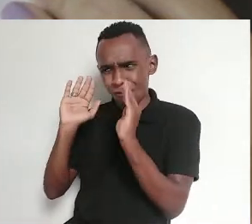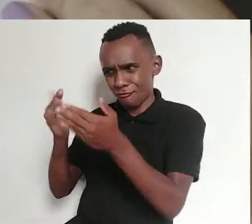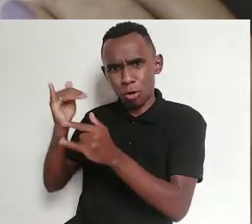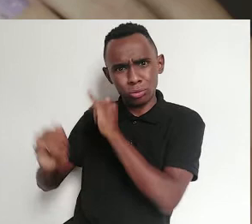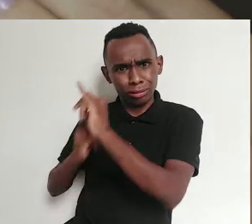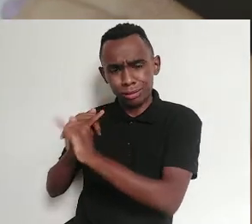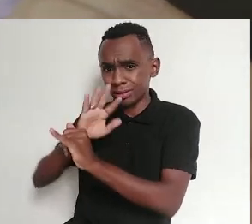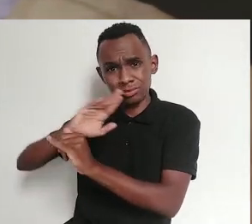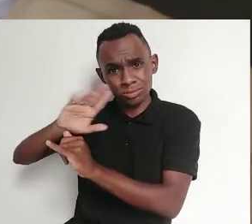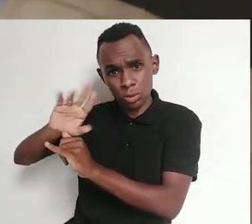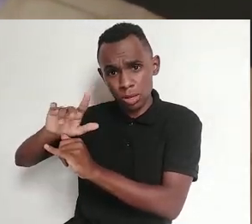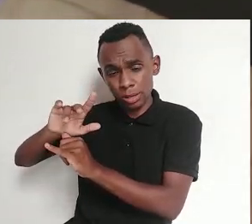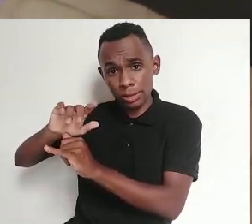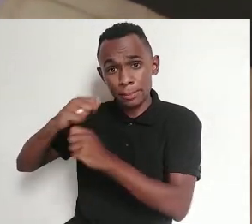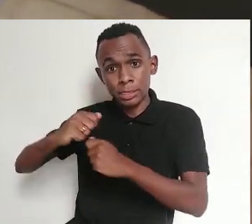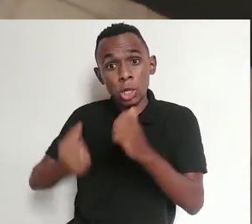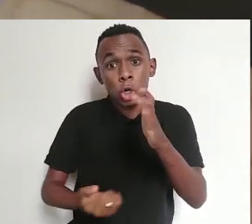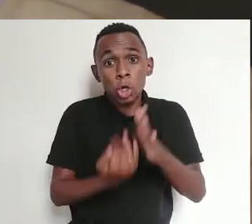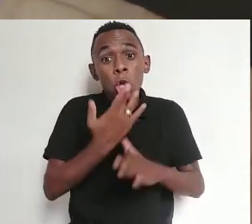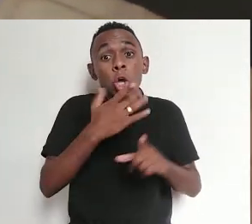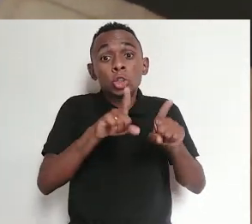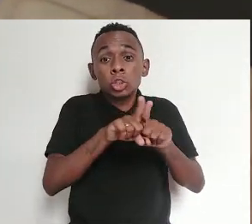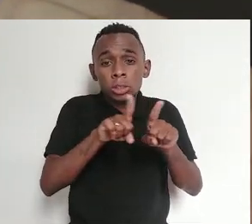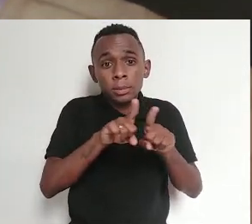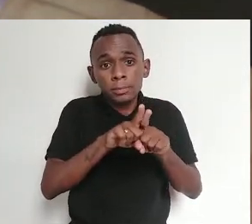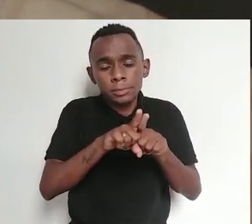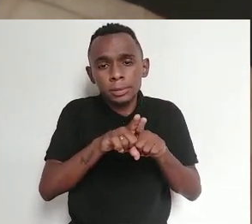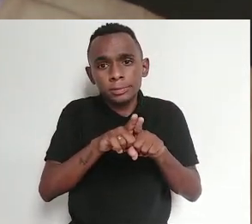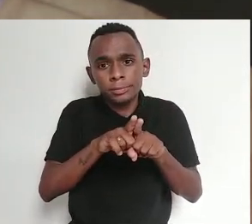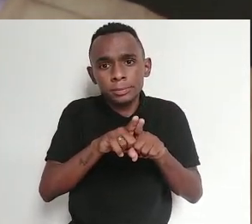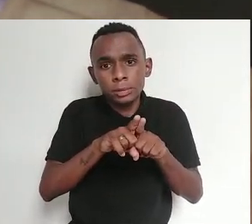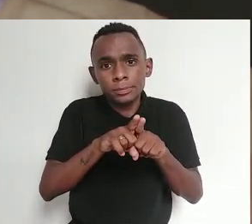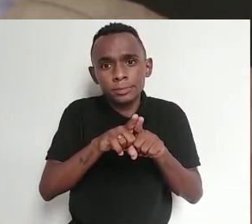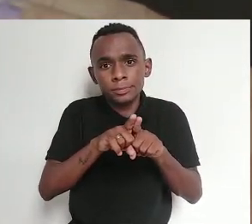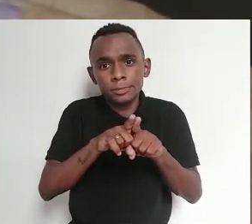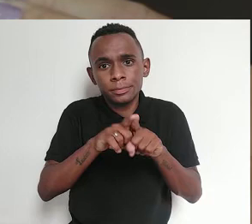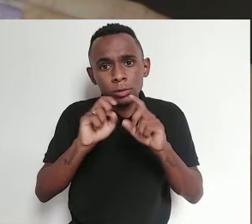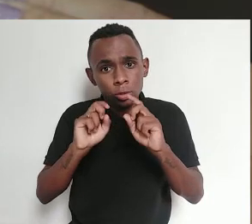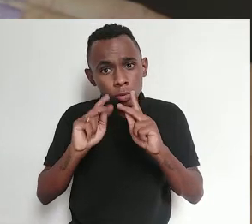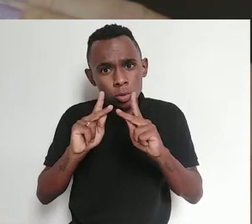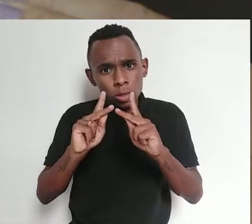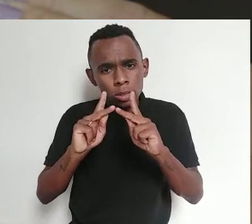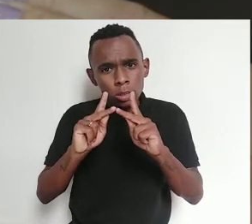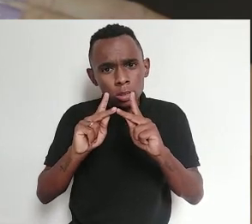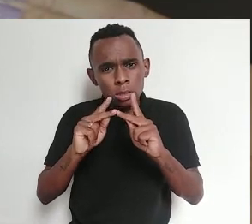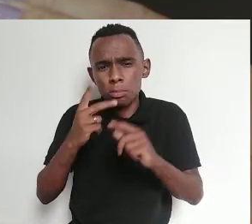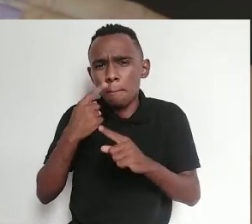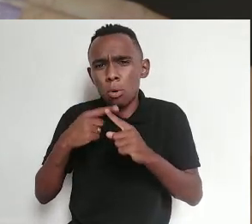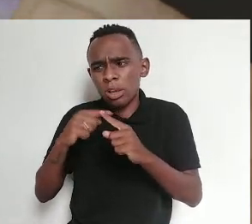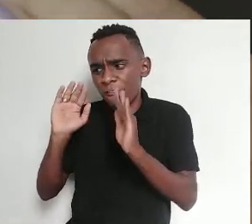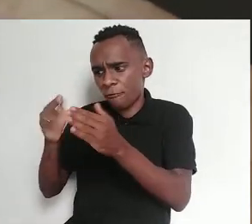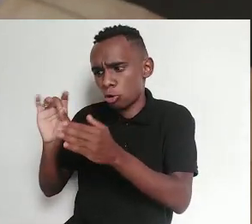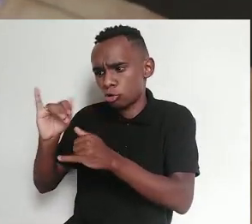vocês veem, porque são também coisas muito feitas mecanicamente,